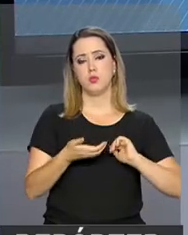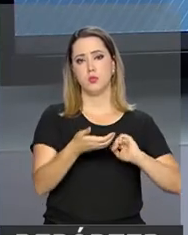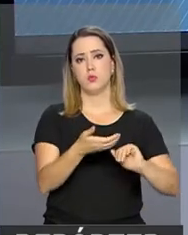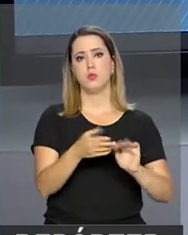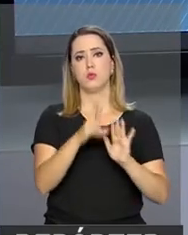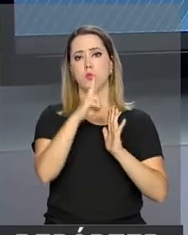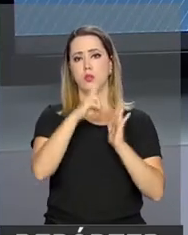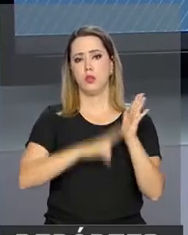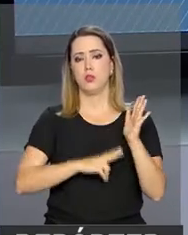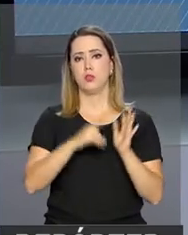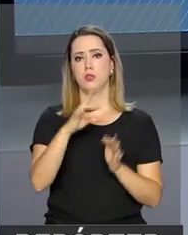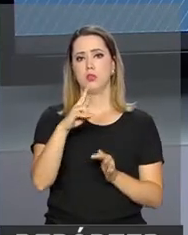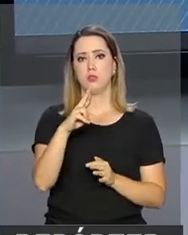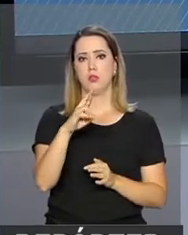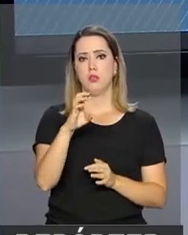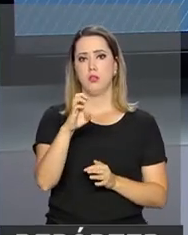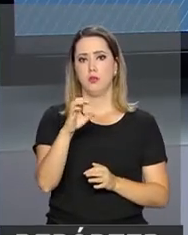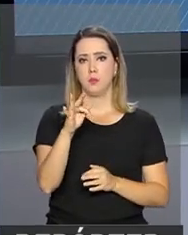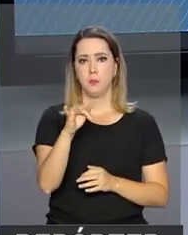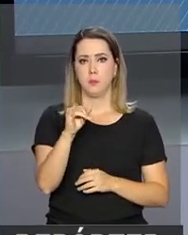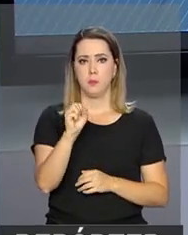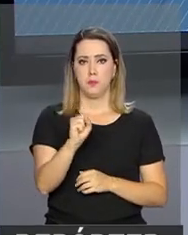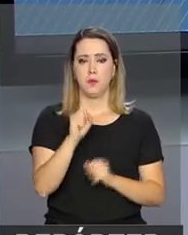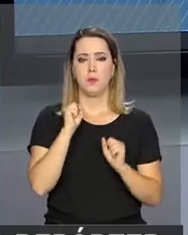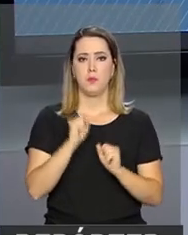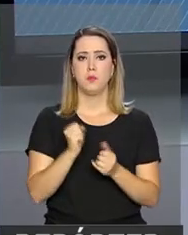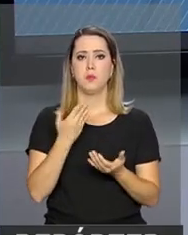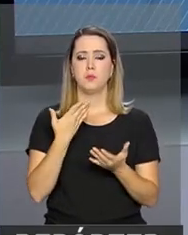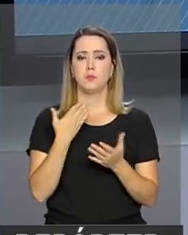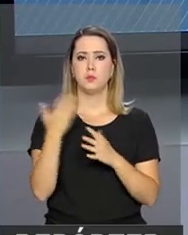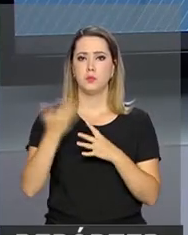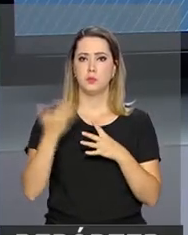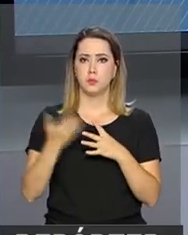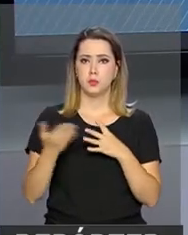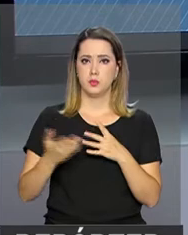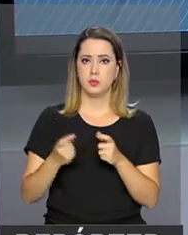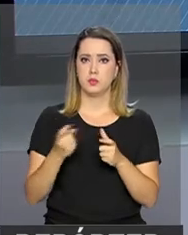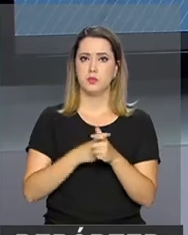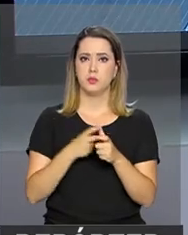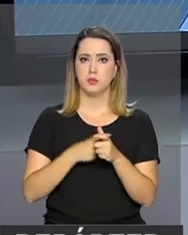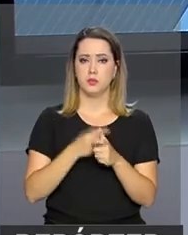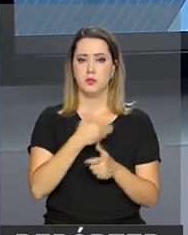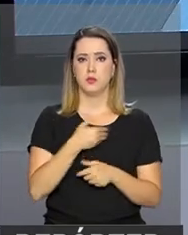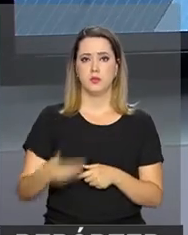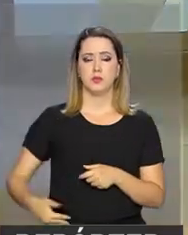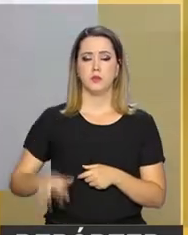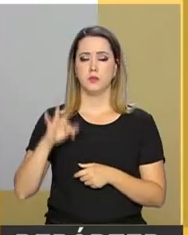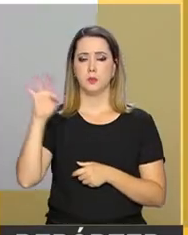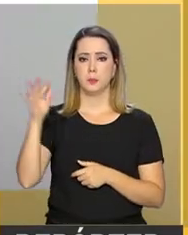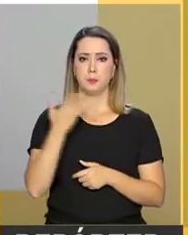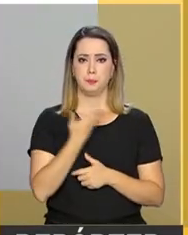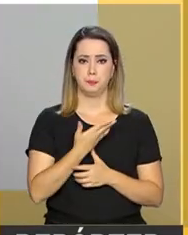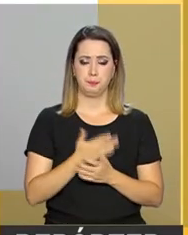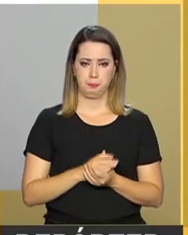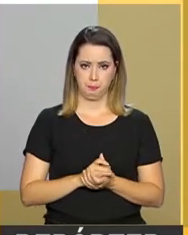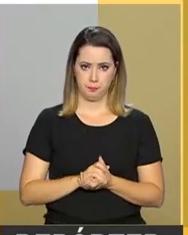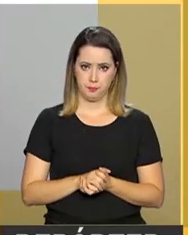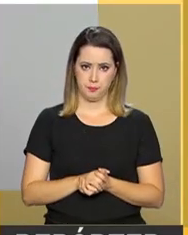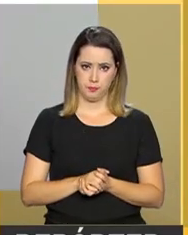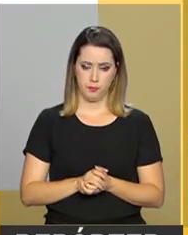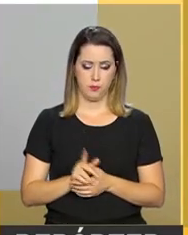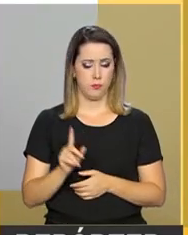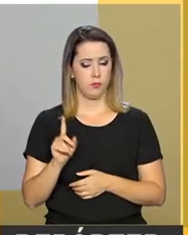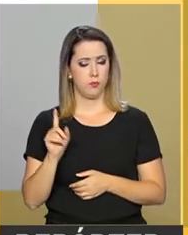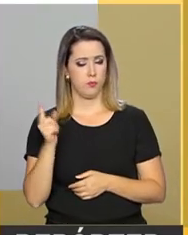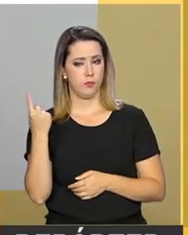Refis, medida que permite o parcelamento de dívidas com a União de pessoas físicas e jurídicas. De um